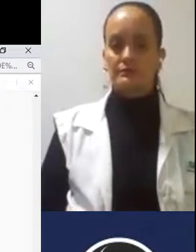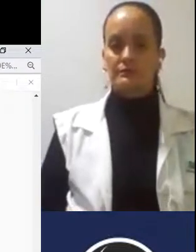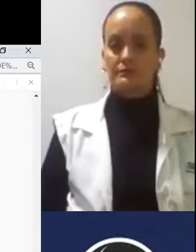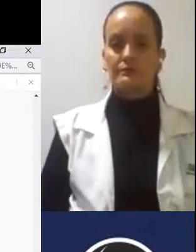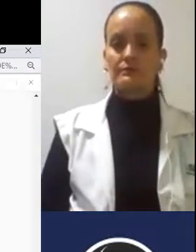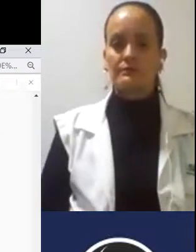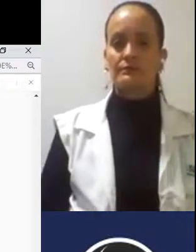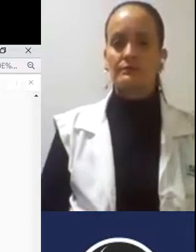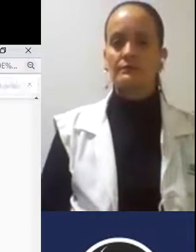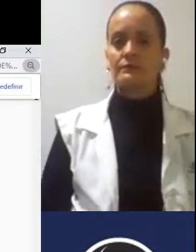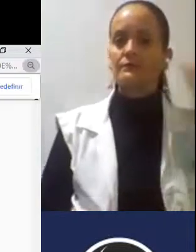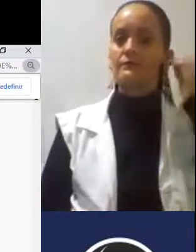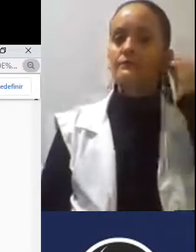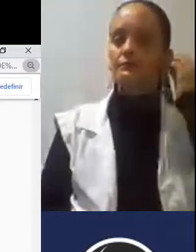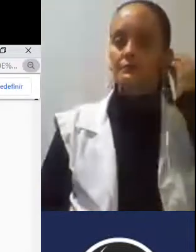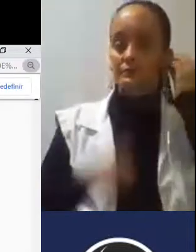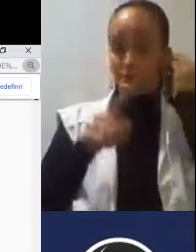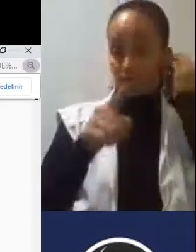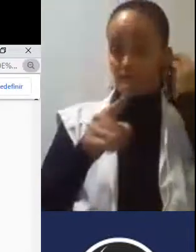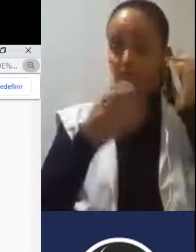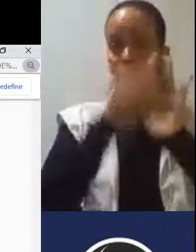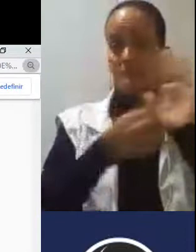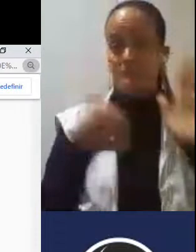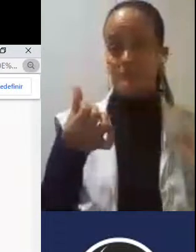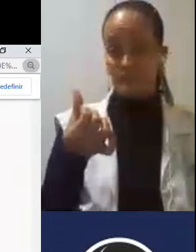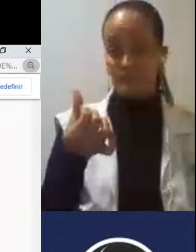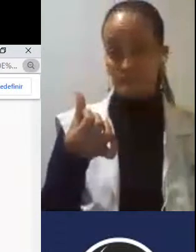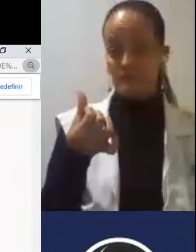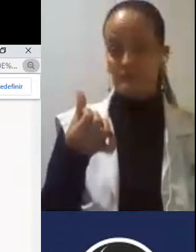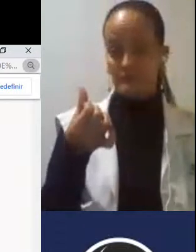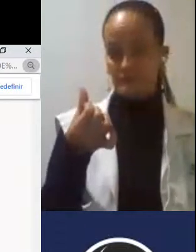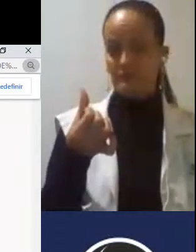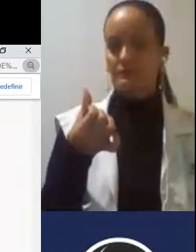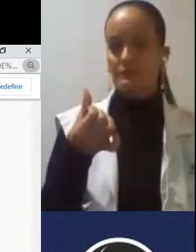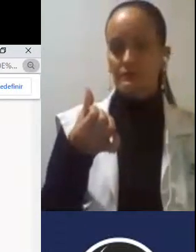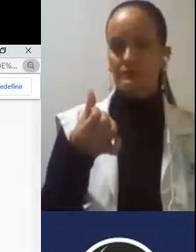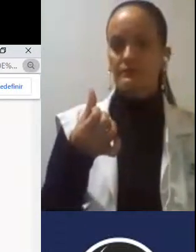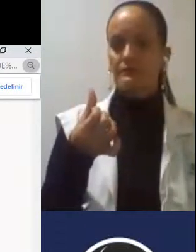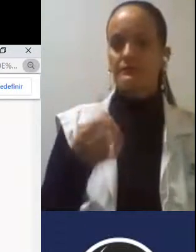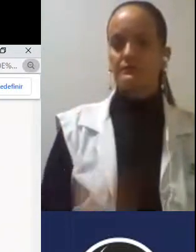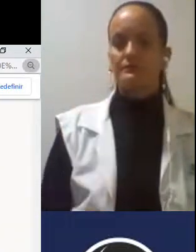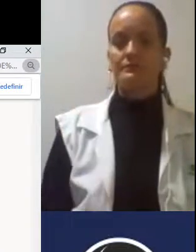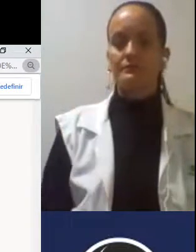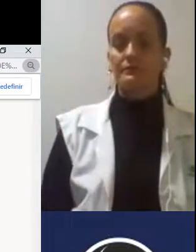Então, ó, lei de Ohm e lei de Kirchhoff. Então, basicamente,